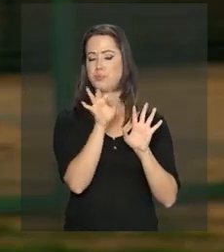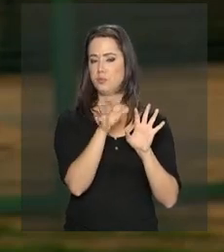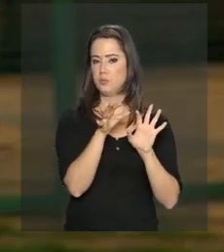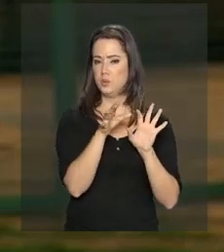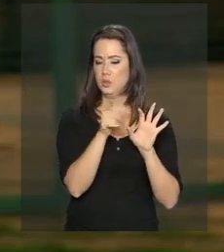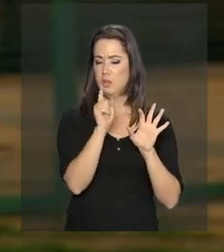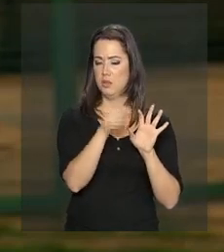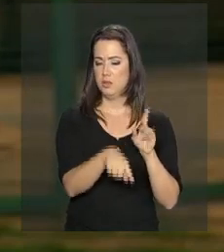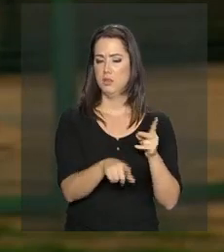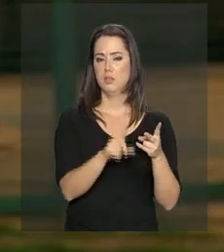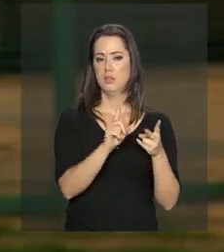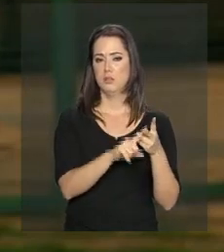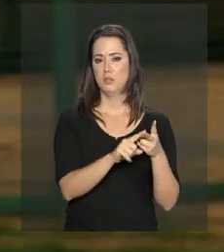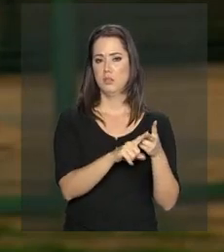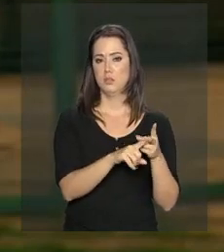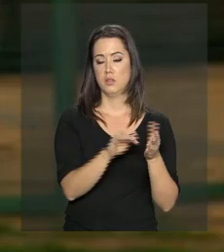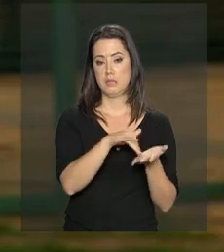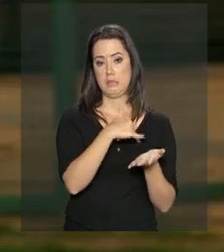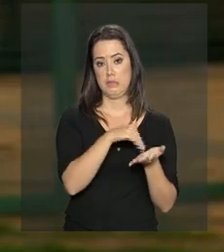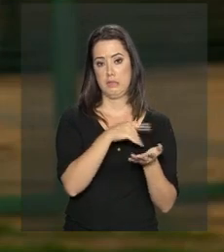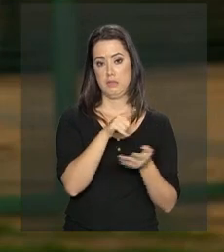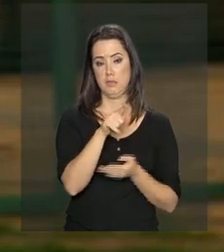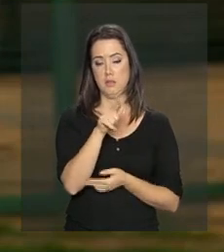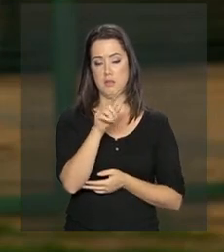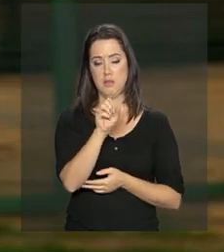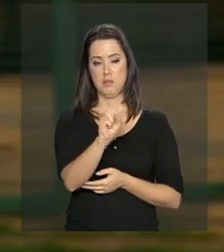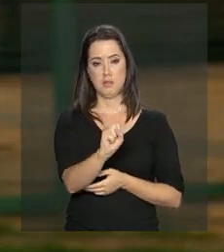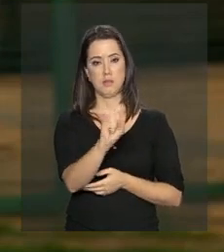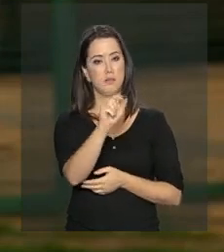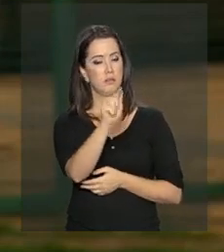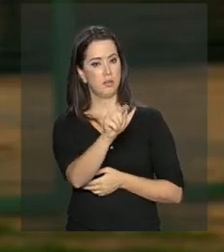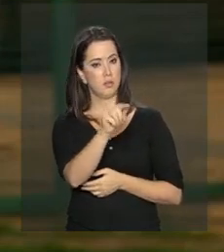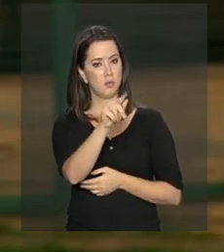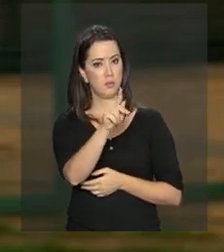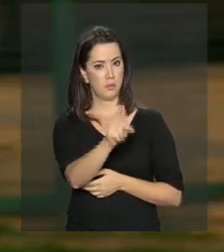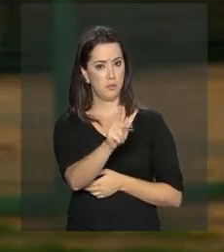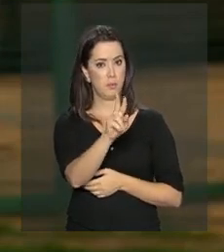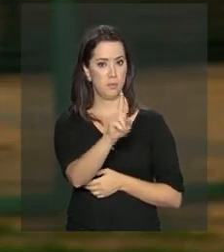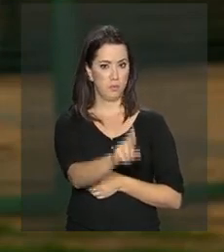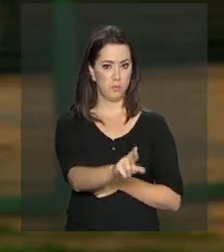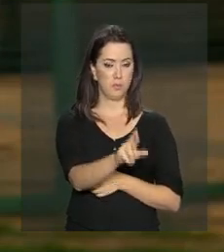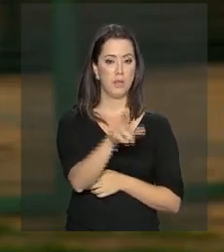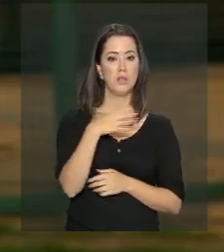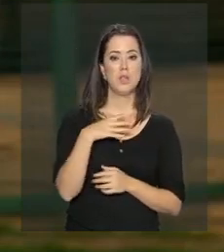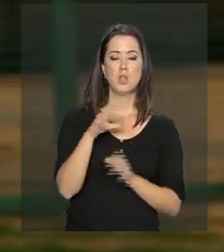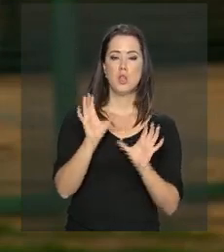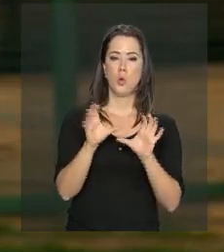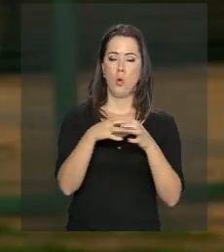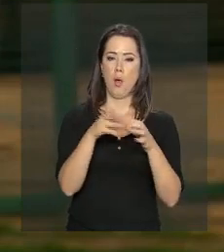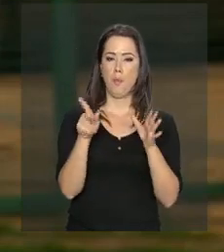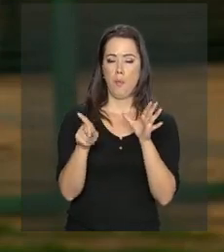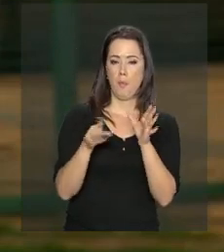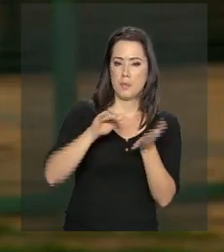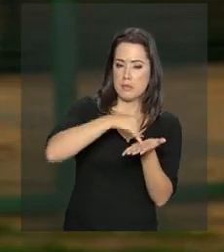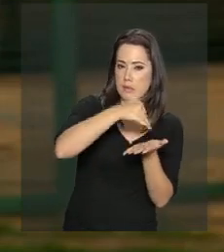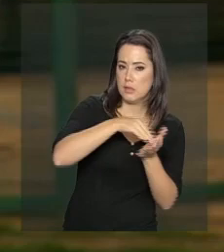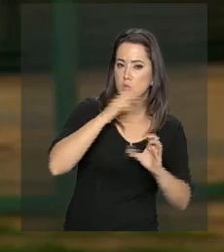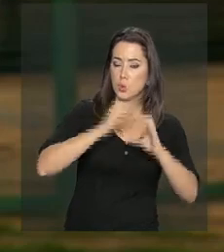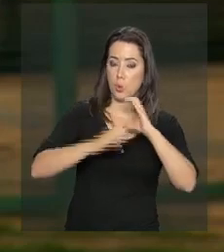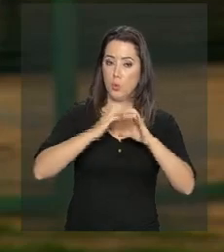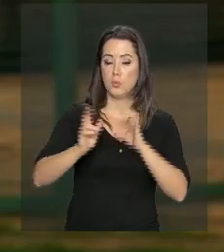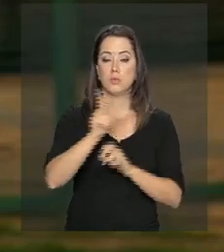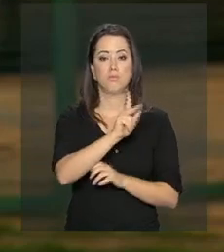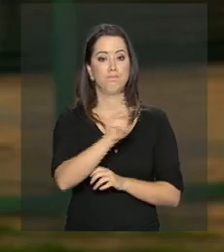investimentos ea secretaria geral da presidência da república será responsável além da secom que a secretaria de comunicação da presidência